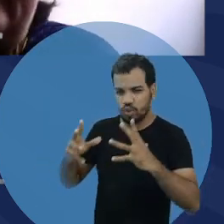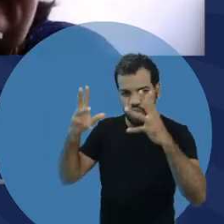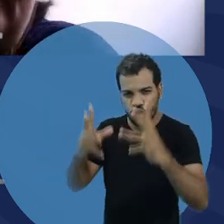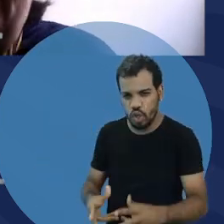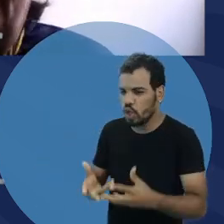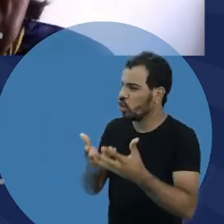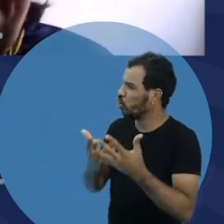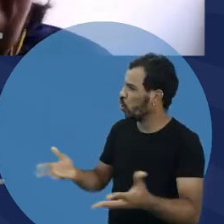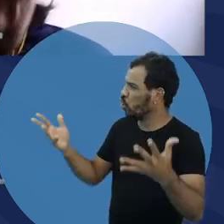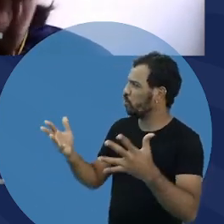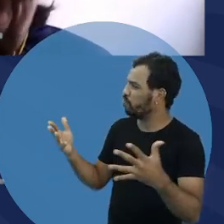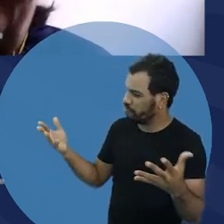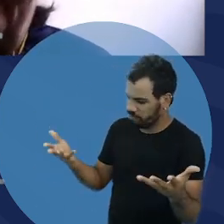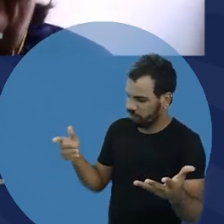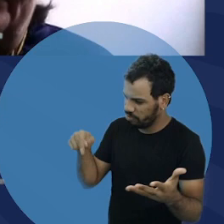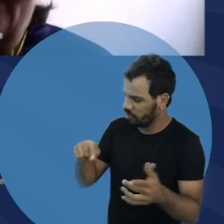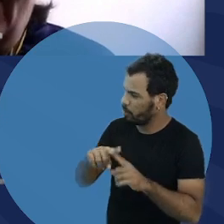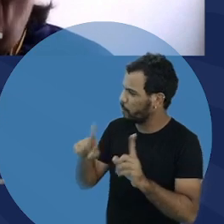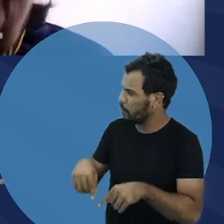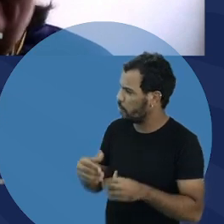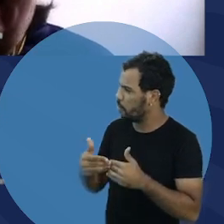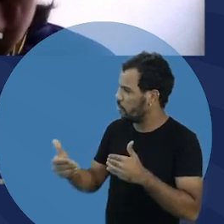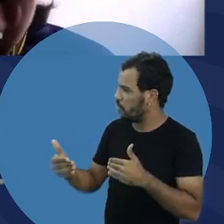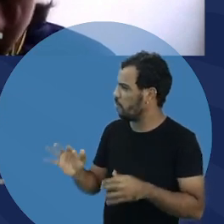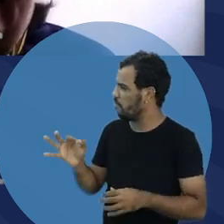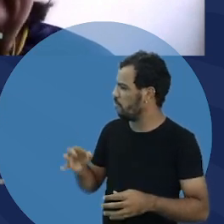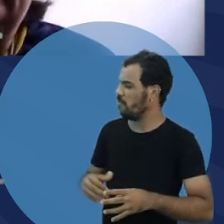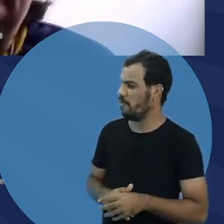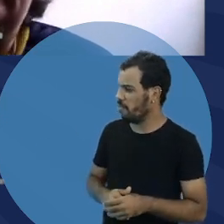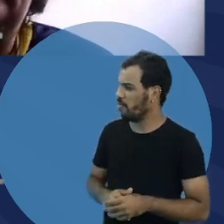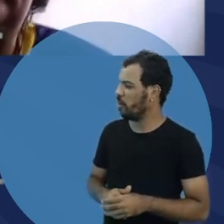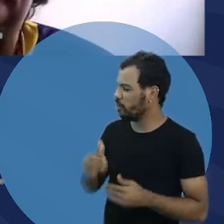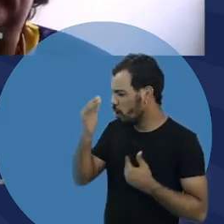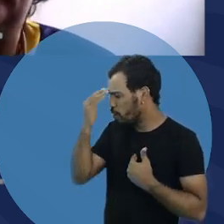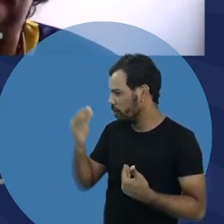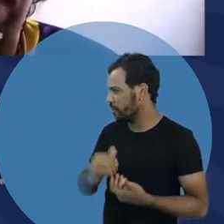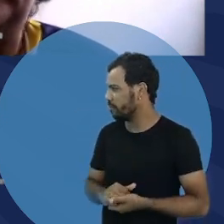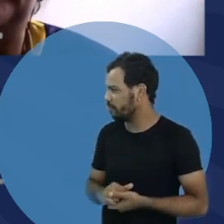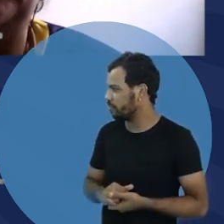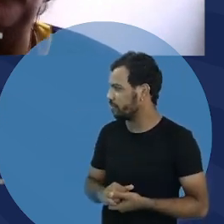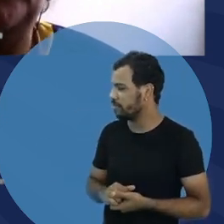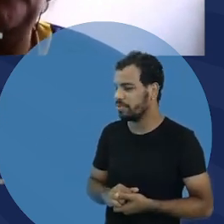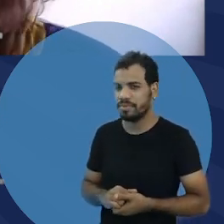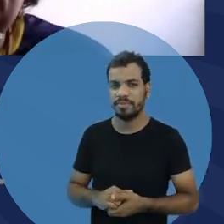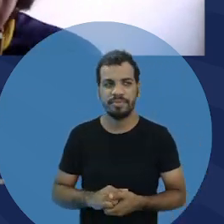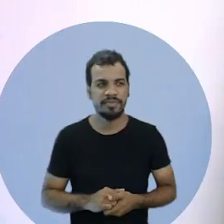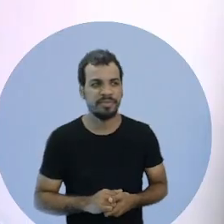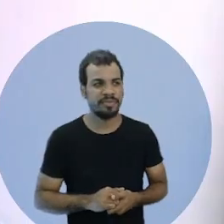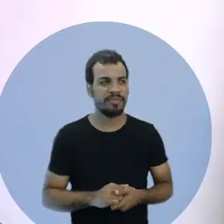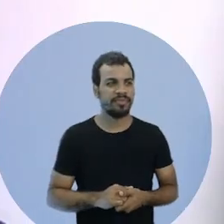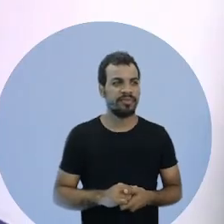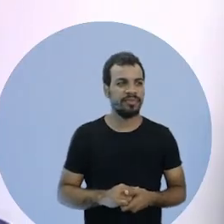envolvidos nesse processo de construção. Obrigada, tá? Tá bom, obrigada.